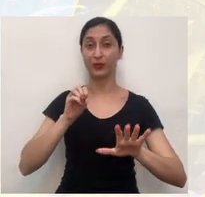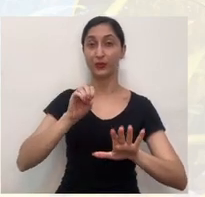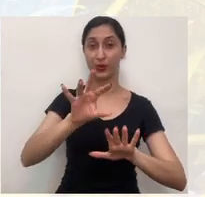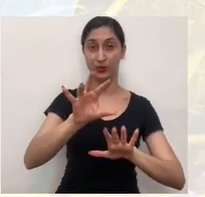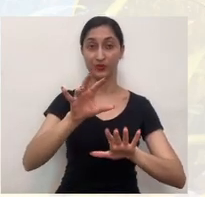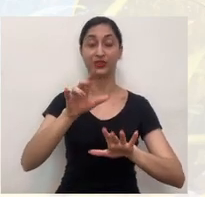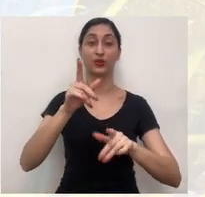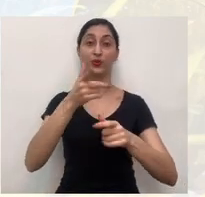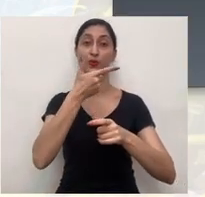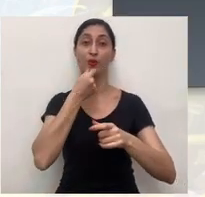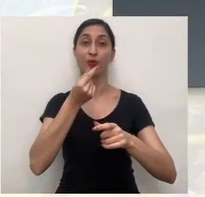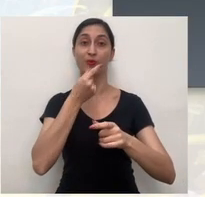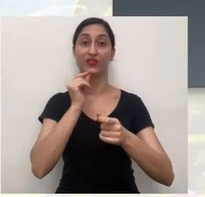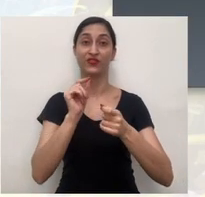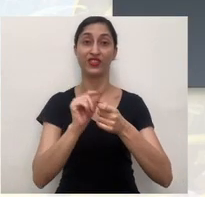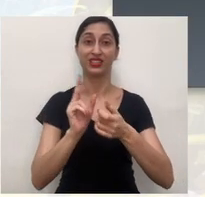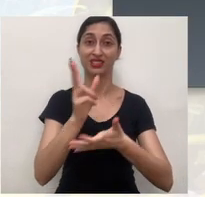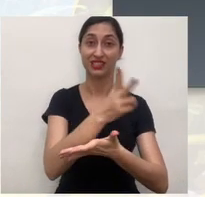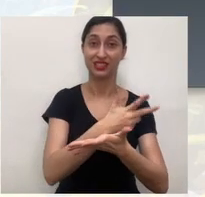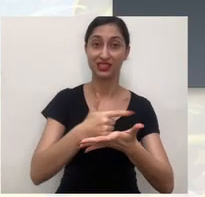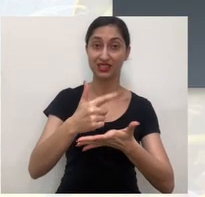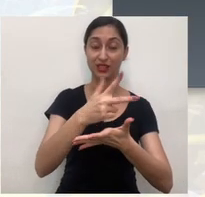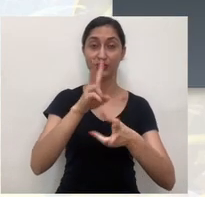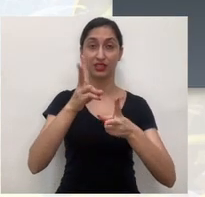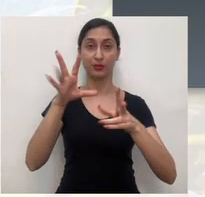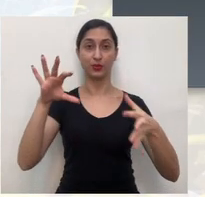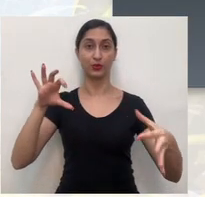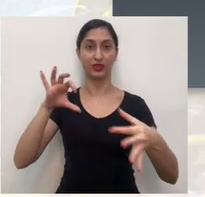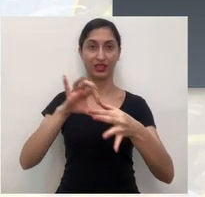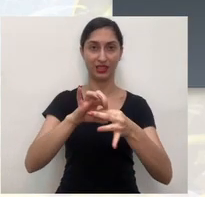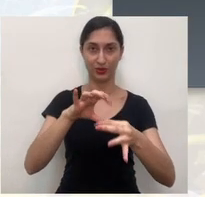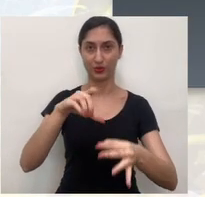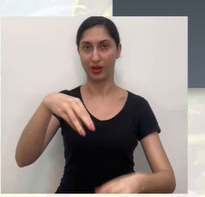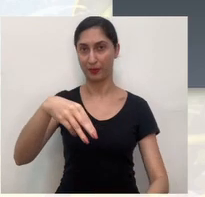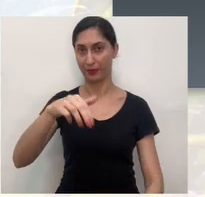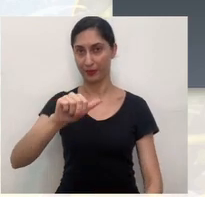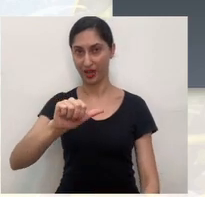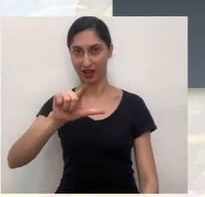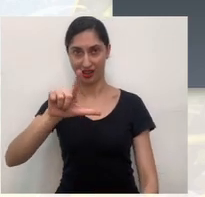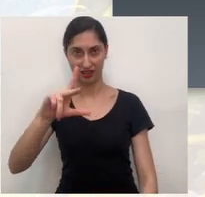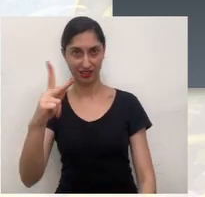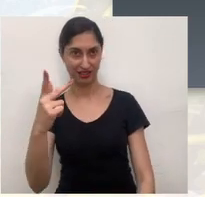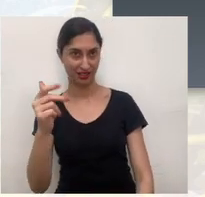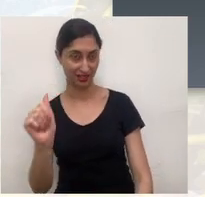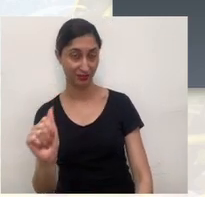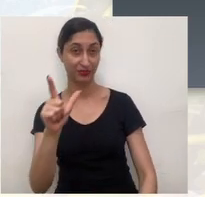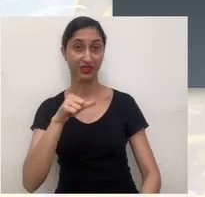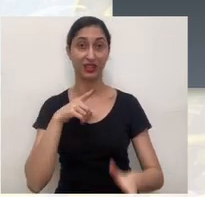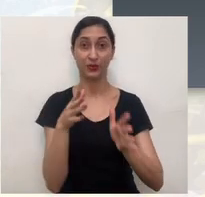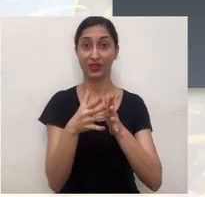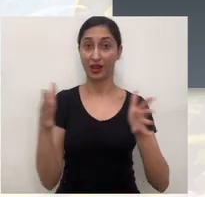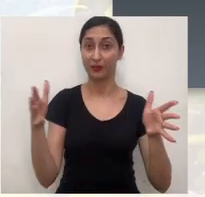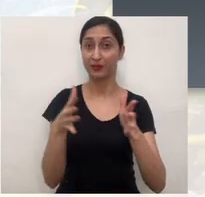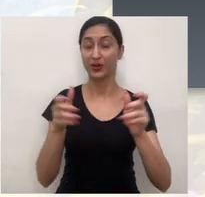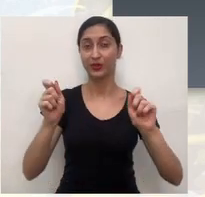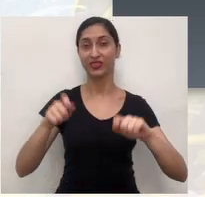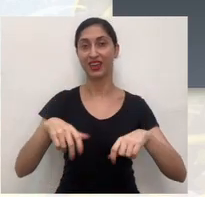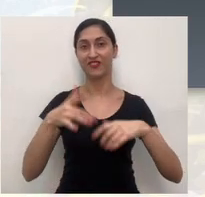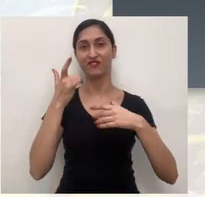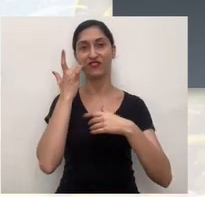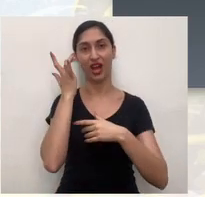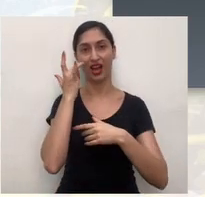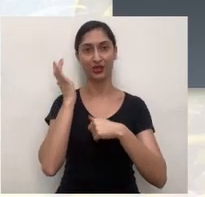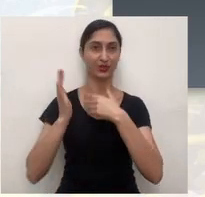rabiscos preso a essa malha. Essa malha, evidentemente, já tem um tamanho que facilita a escala. Por